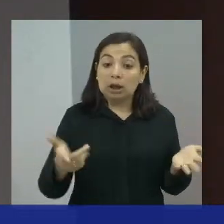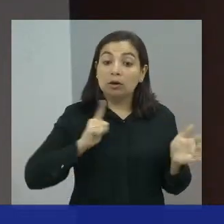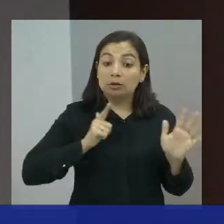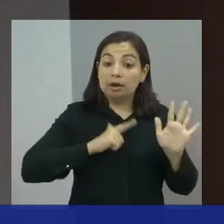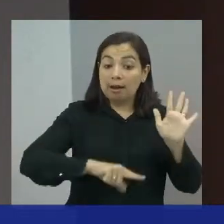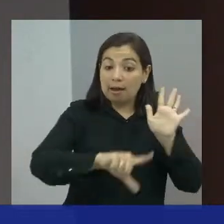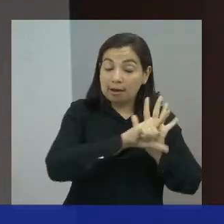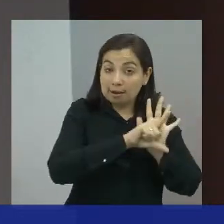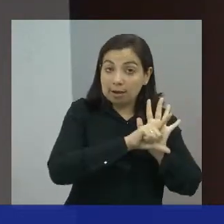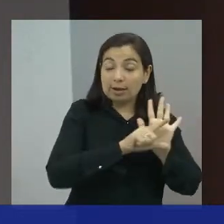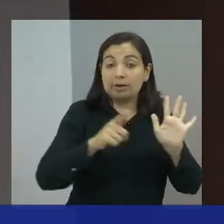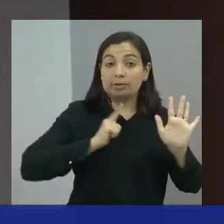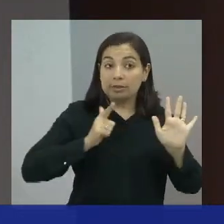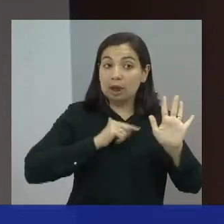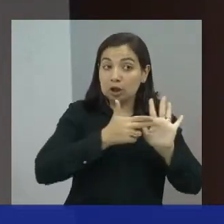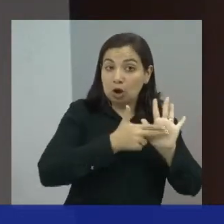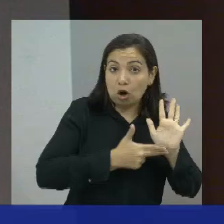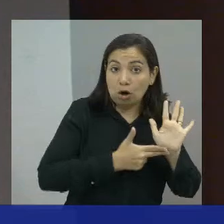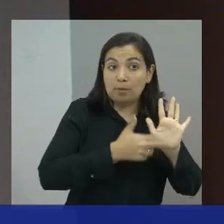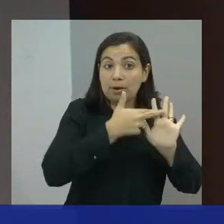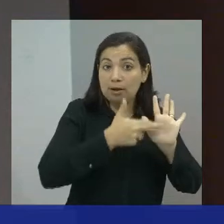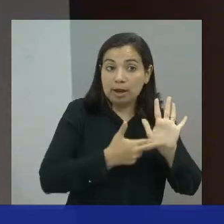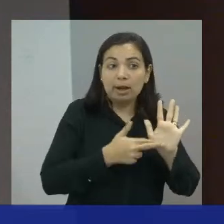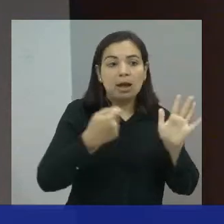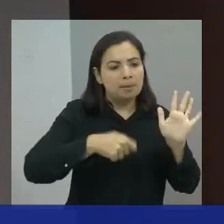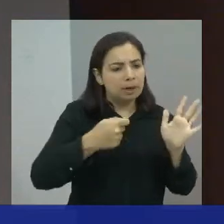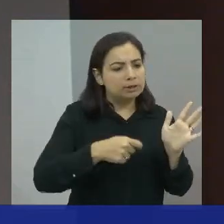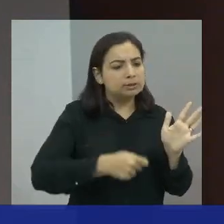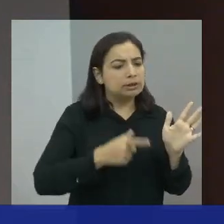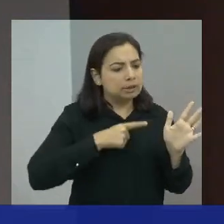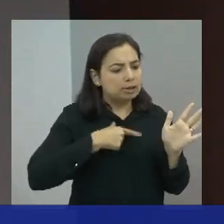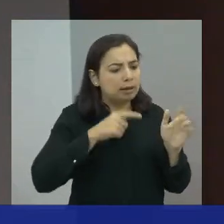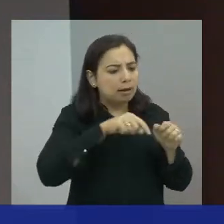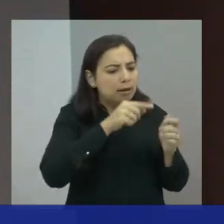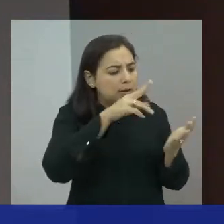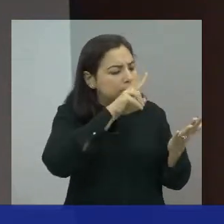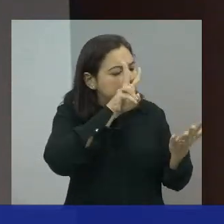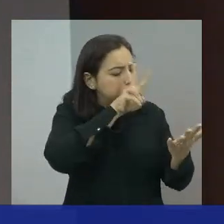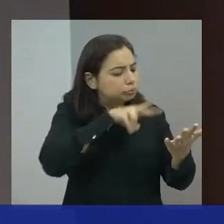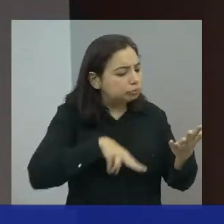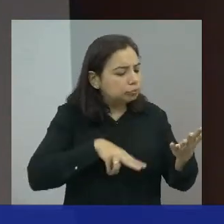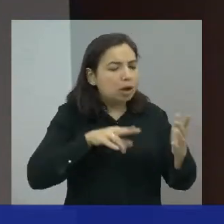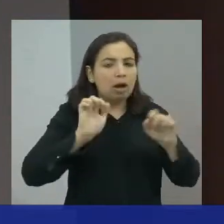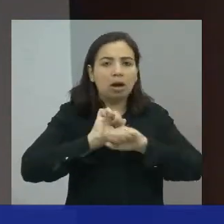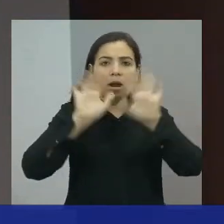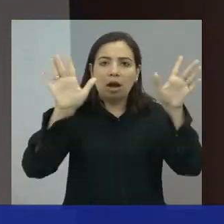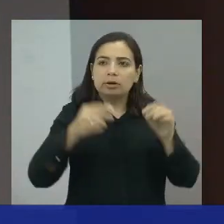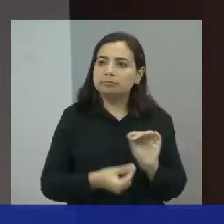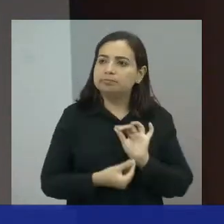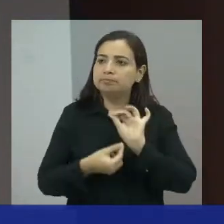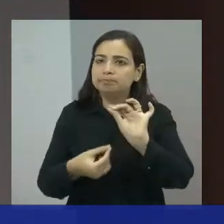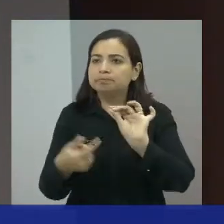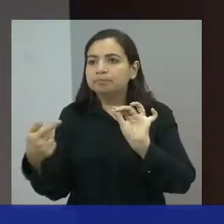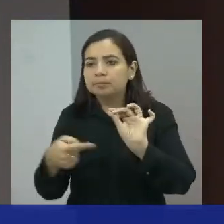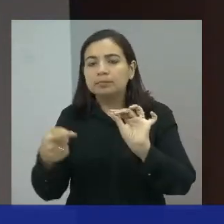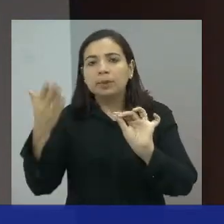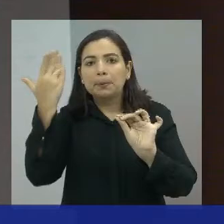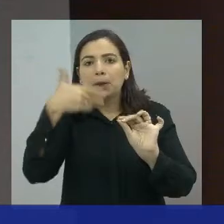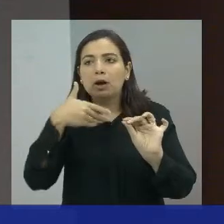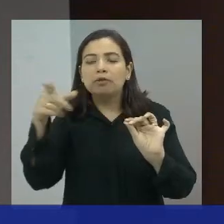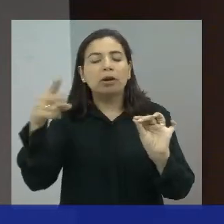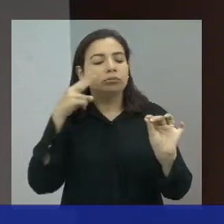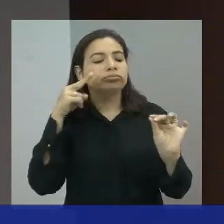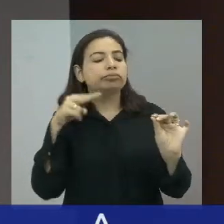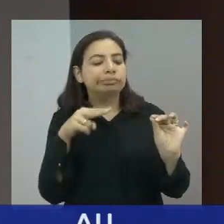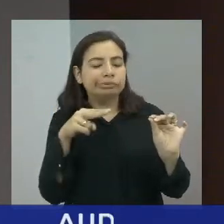estejam bem escritas, para que tanto o cidadão compreenda, como o fiscal, no momento da fiscalização, possa aplicá-la com